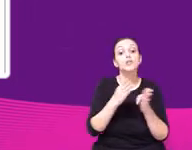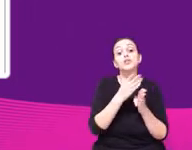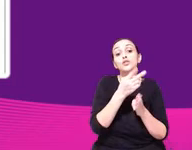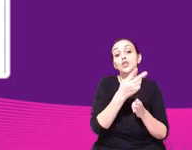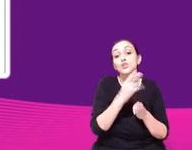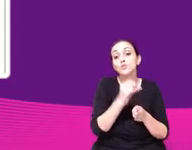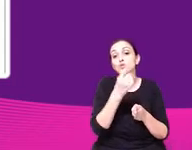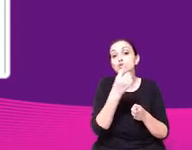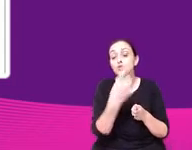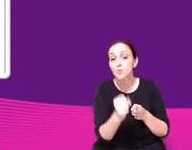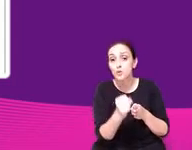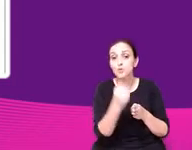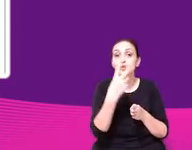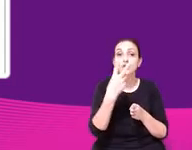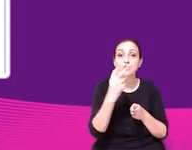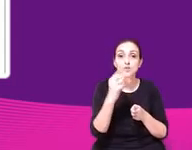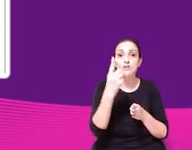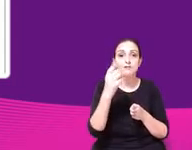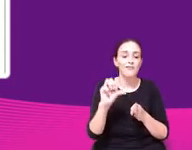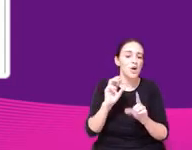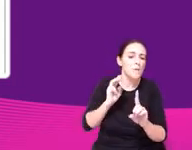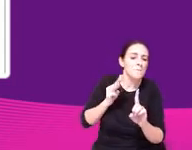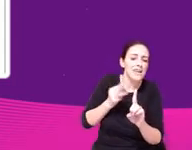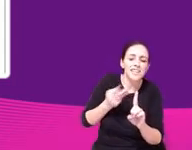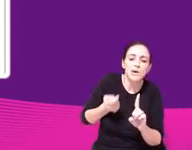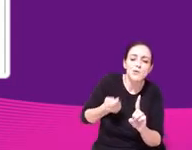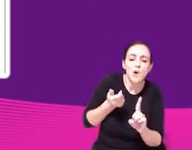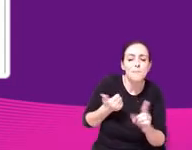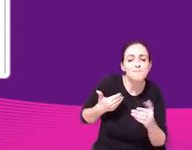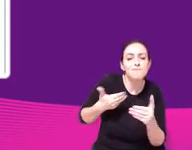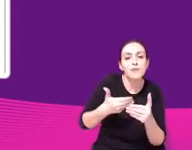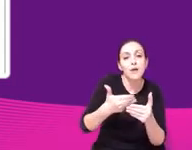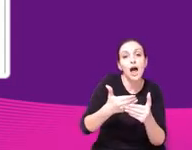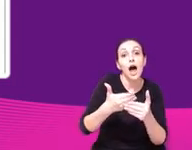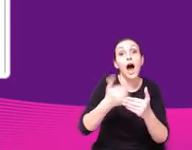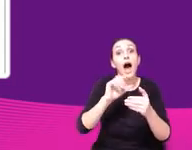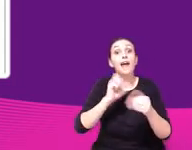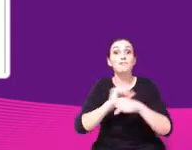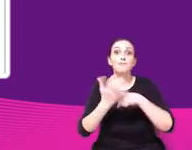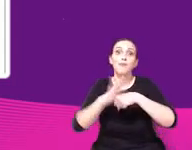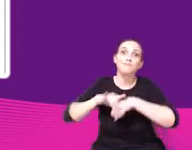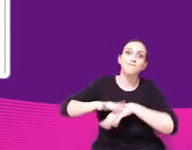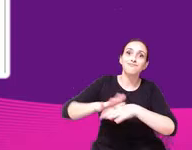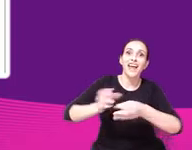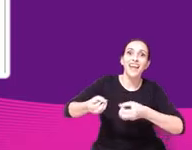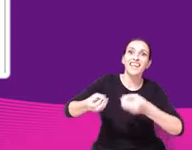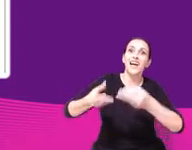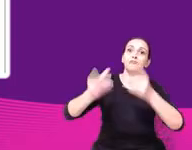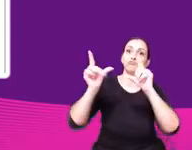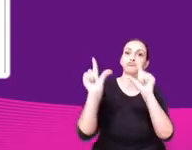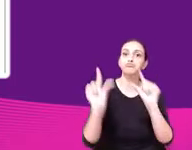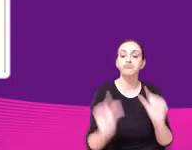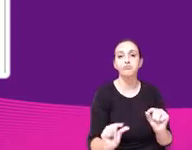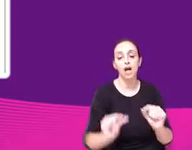da meta quando aconteceu a pandemia. E vocês veem a queda na doação e a queda maior no transplante